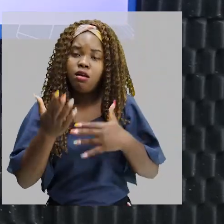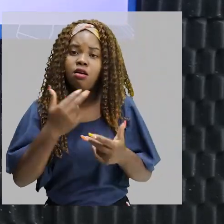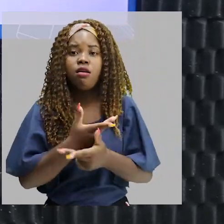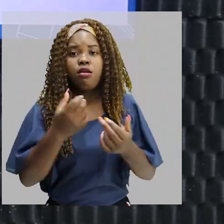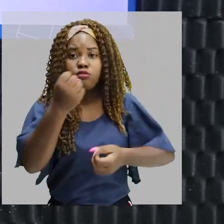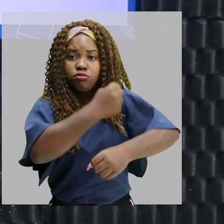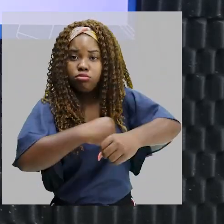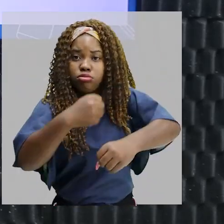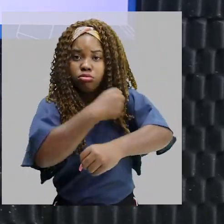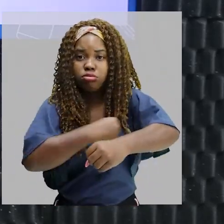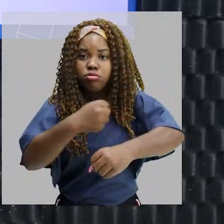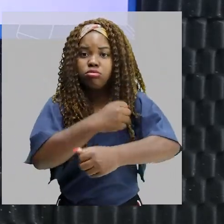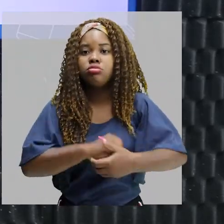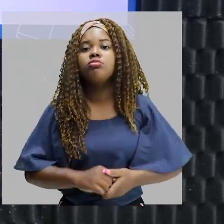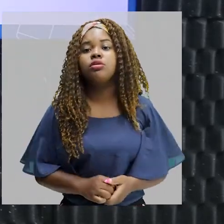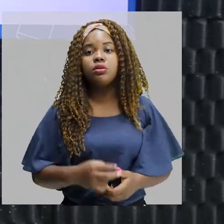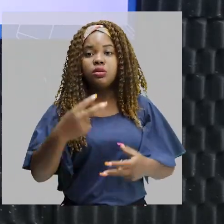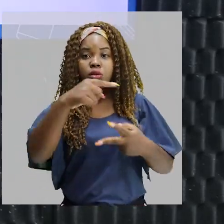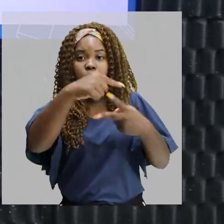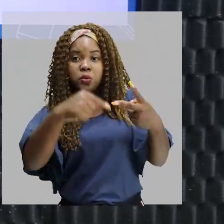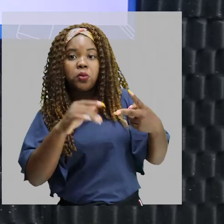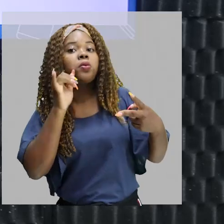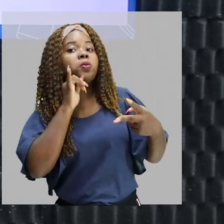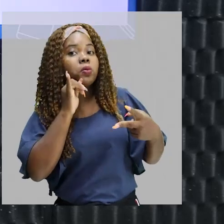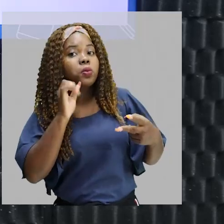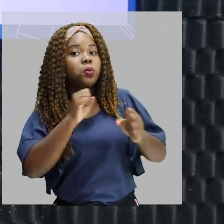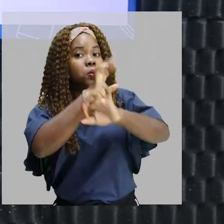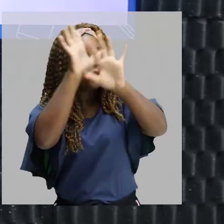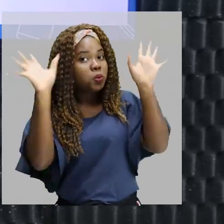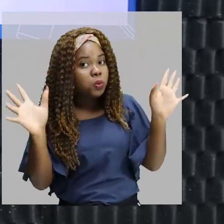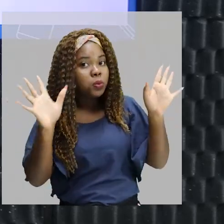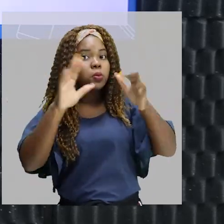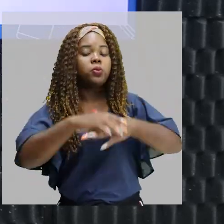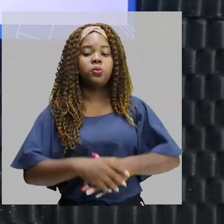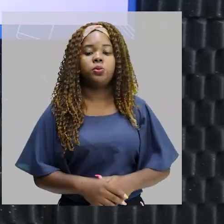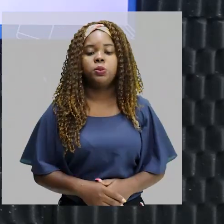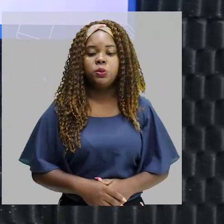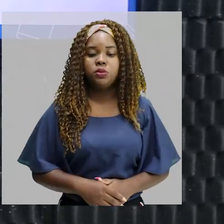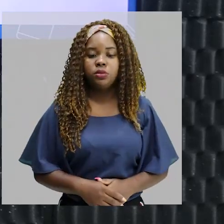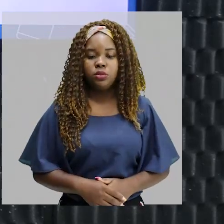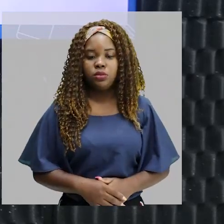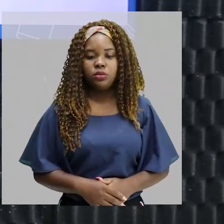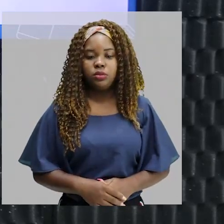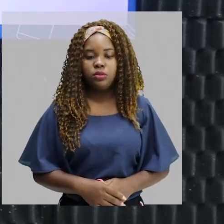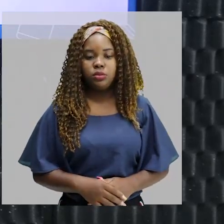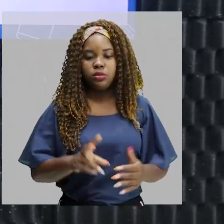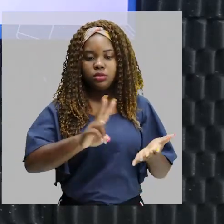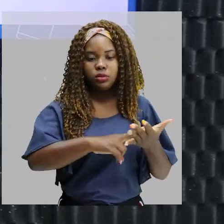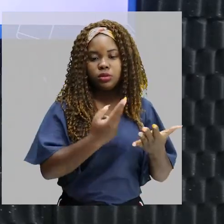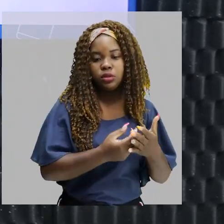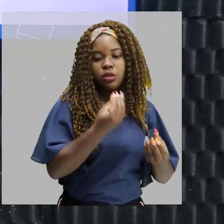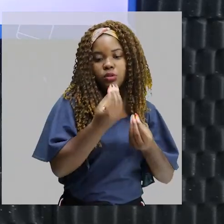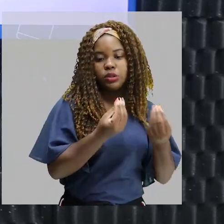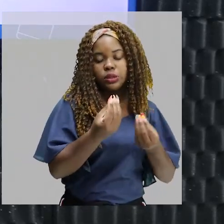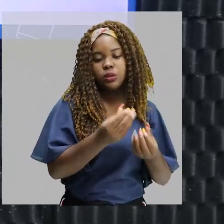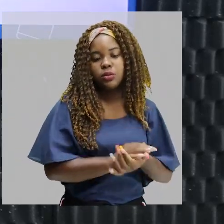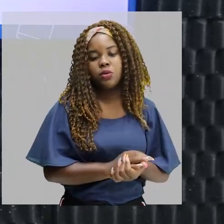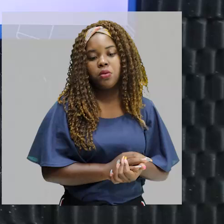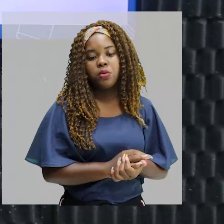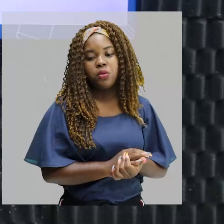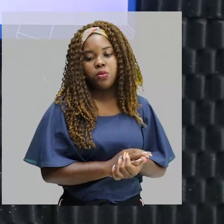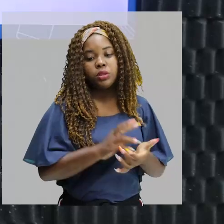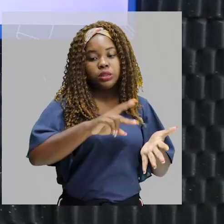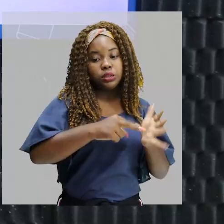tenho dois exemplos, tá? Com duas traduções distintas, certo? Uma traduzindo como